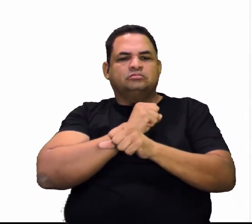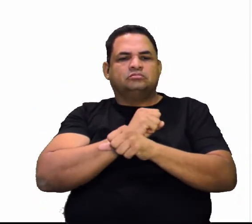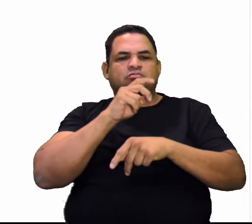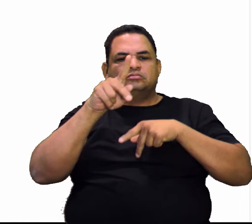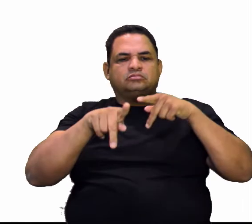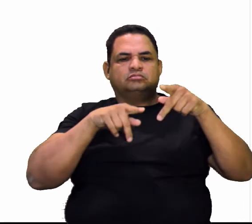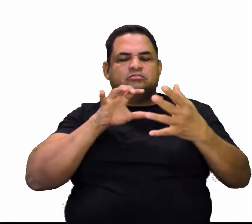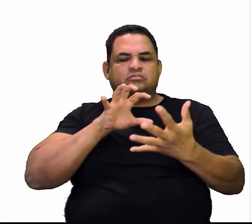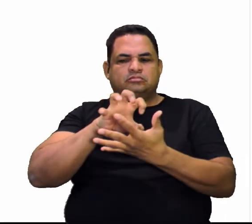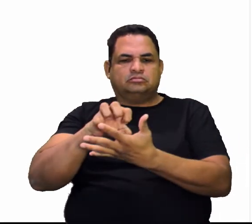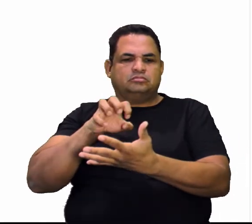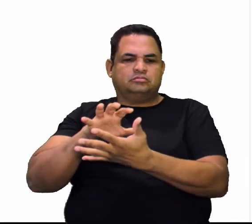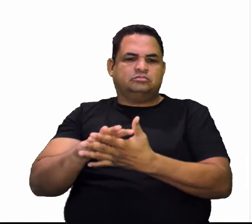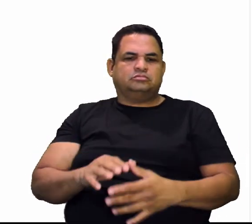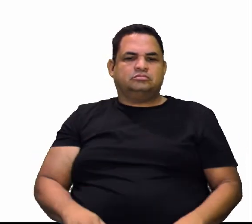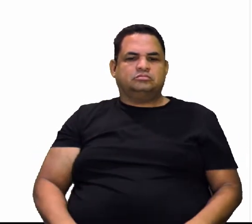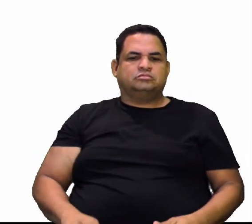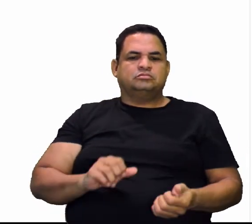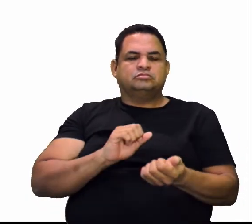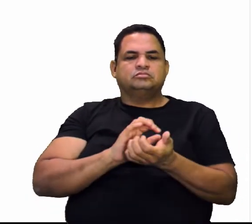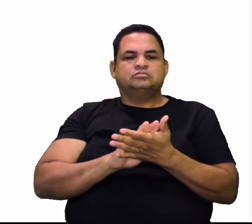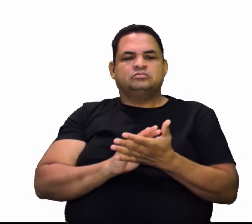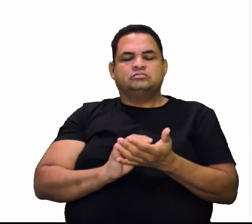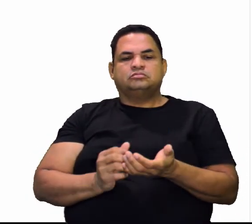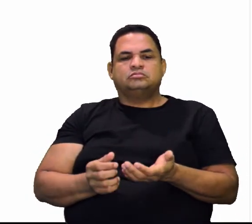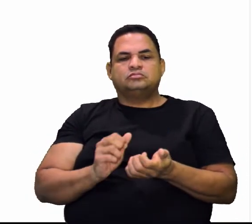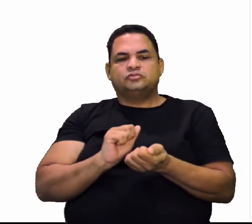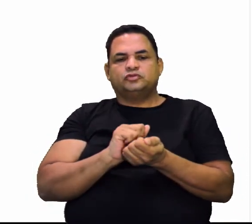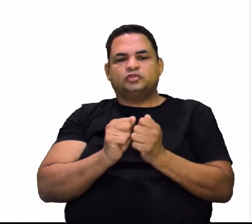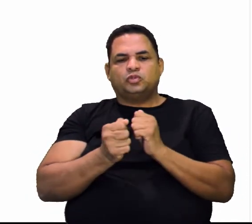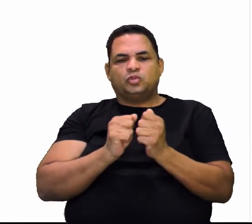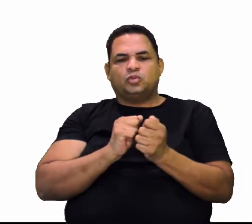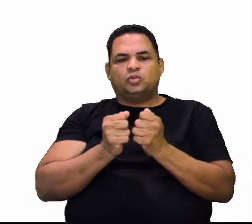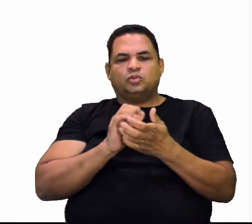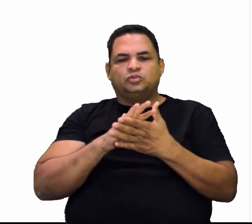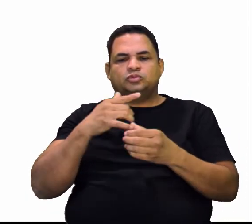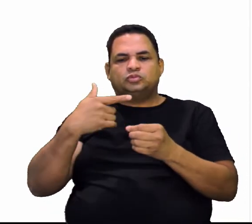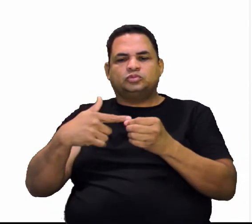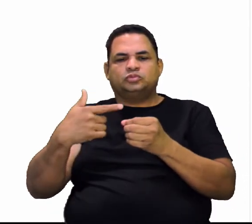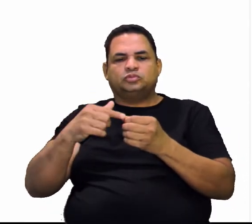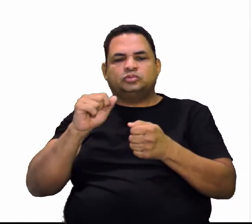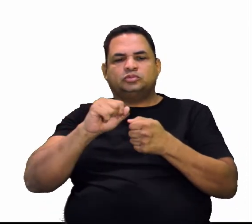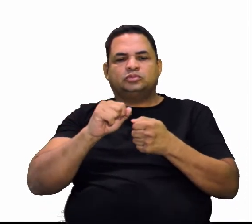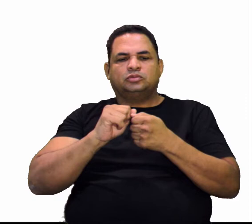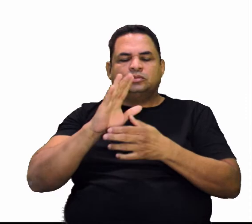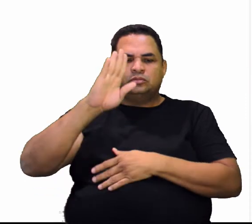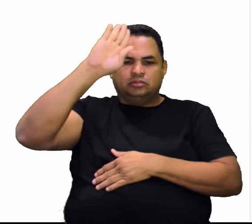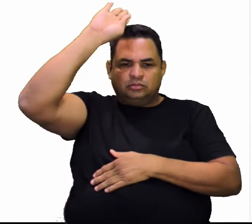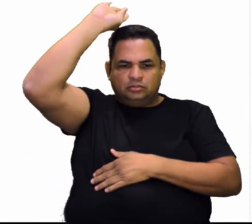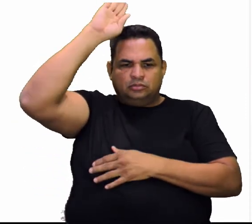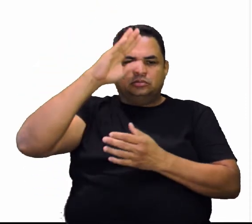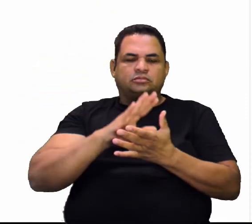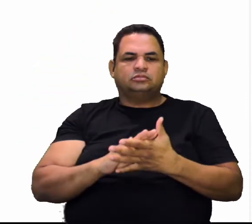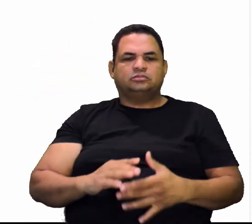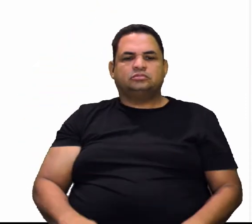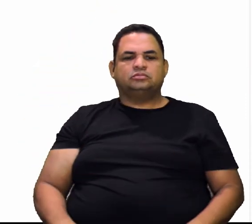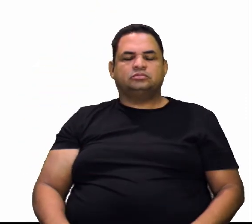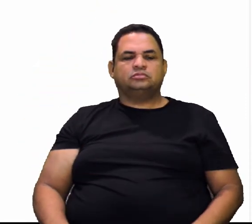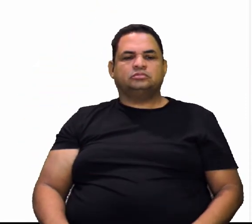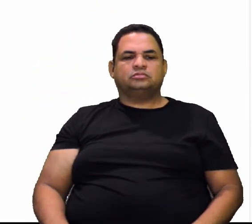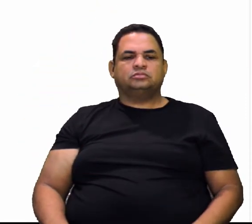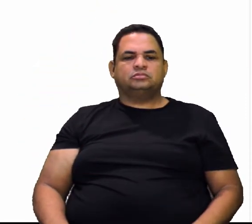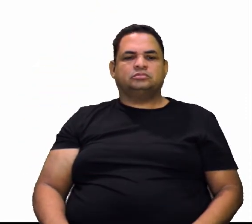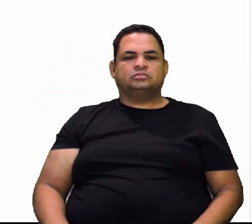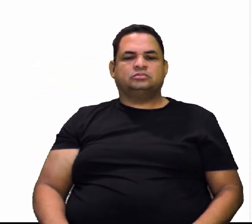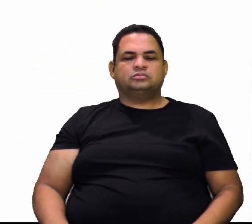escravizava os povos conquistados, o controle das províncias era feito por Roma,